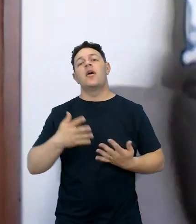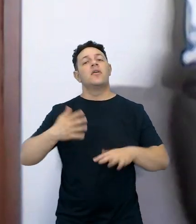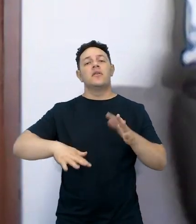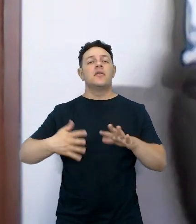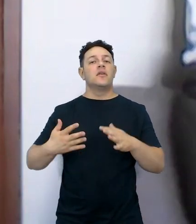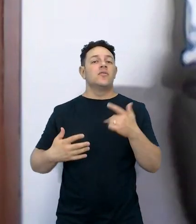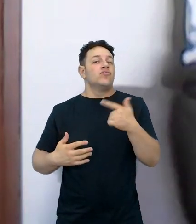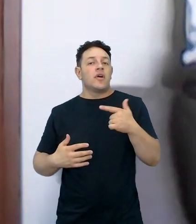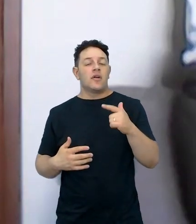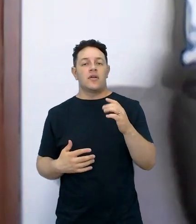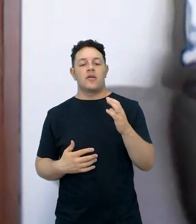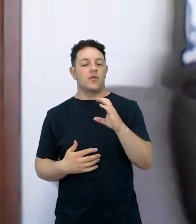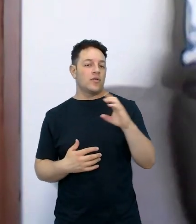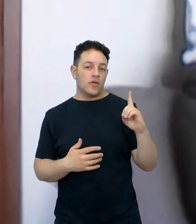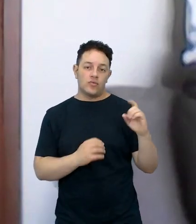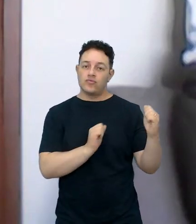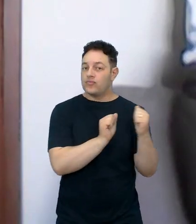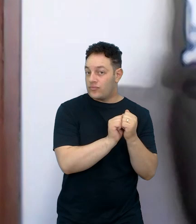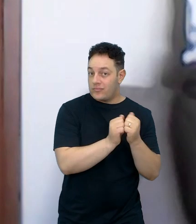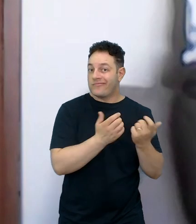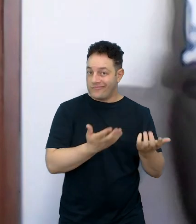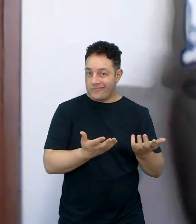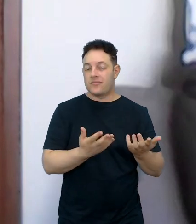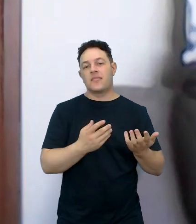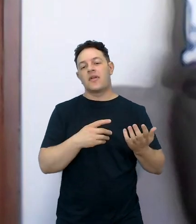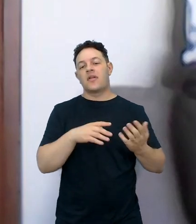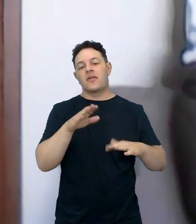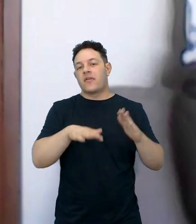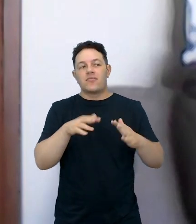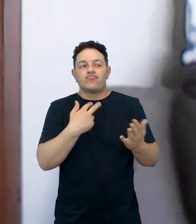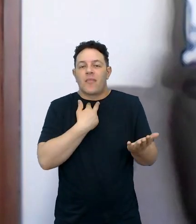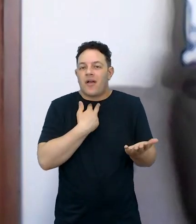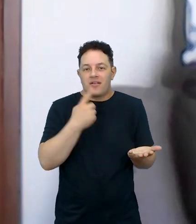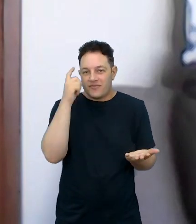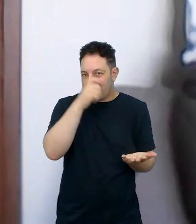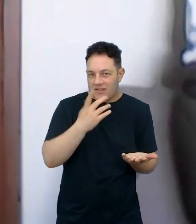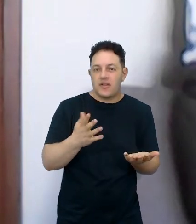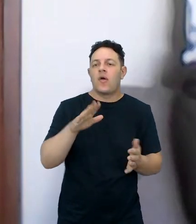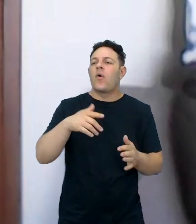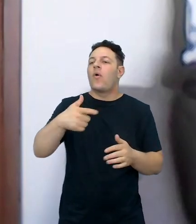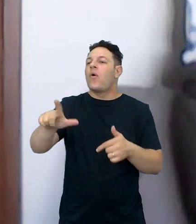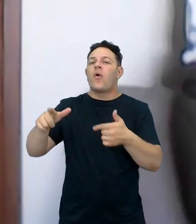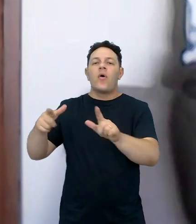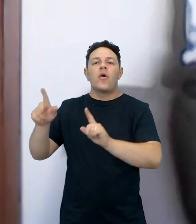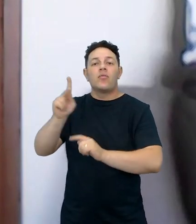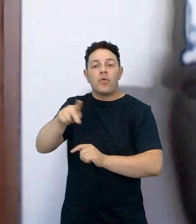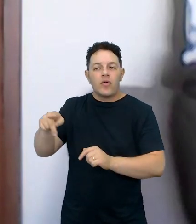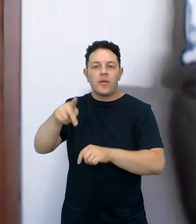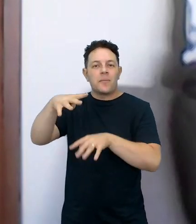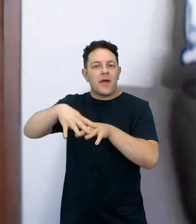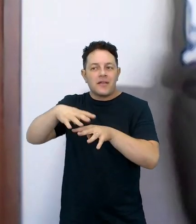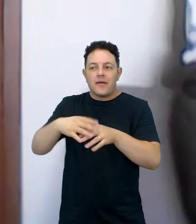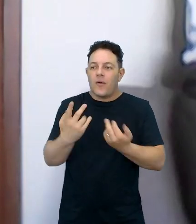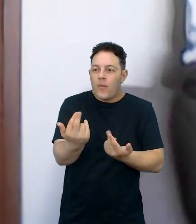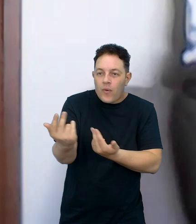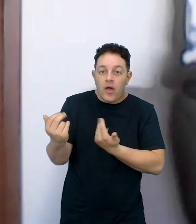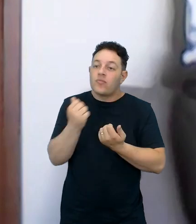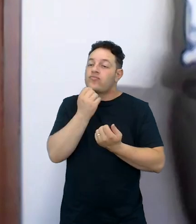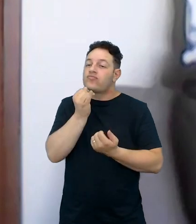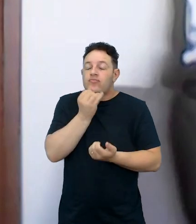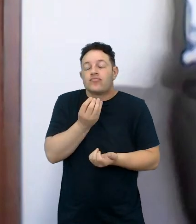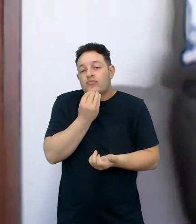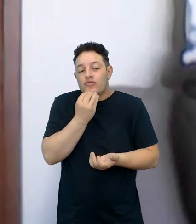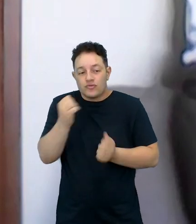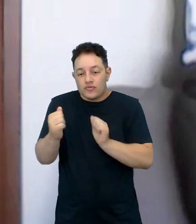tem o coordenador junto, que às vezes não tem condições, ou outros professores de matemática junto com vocês,